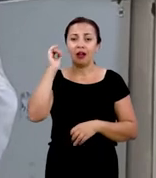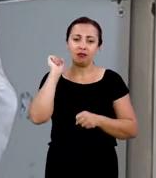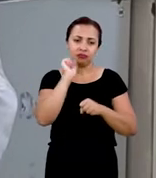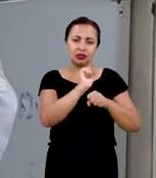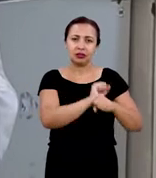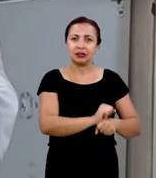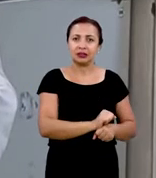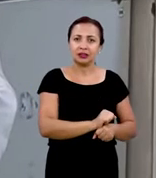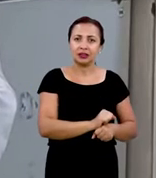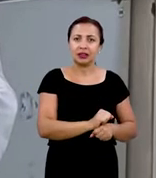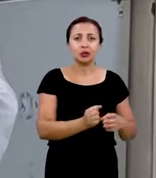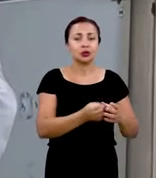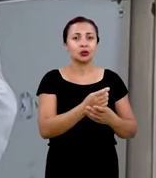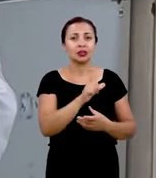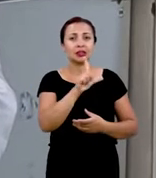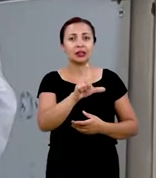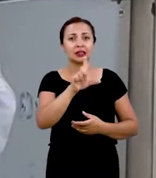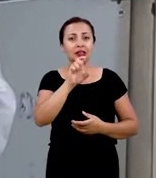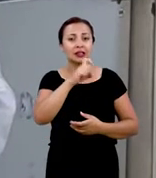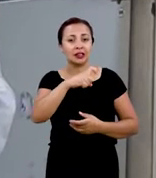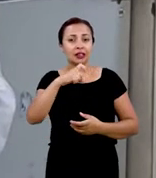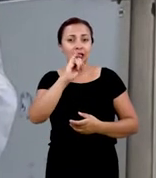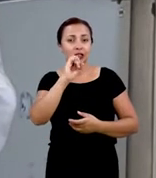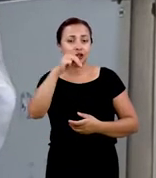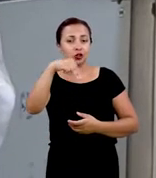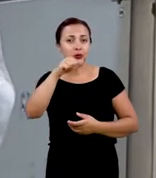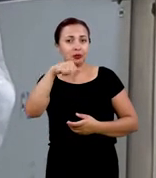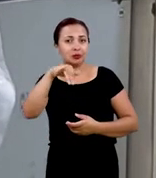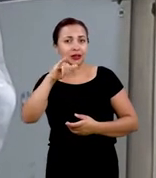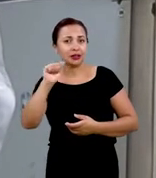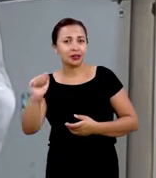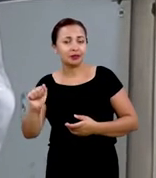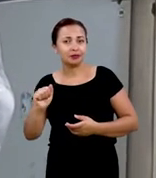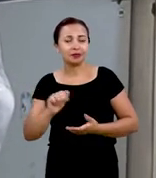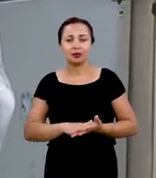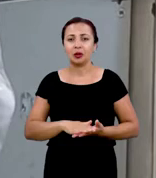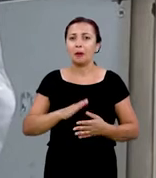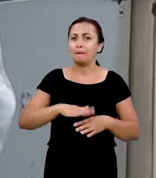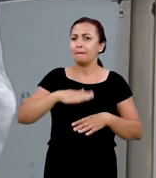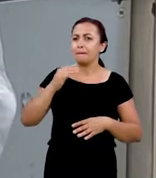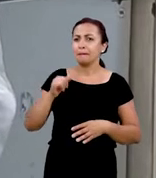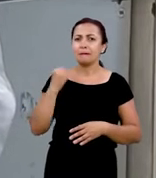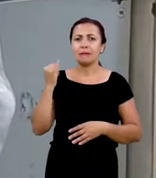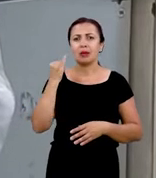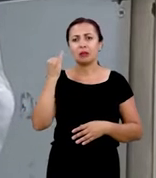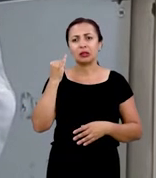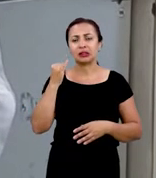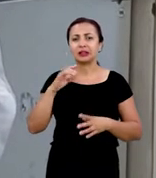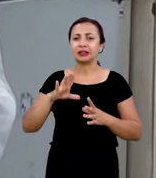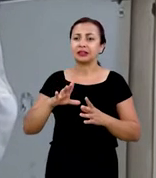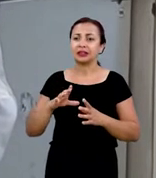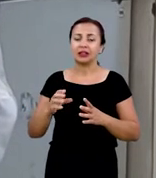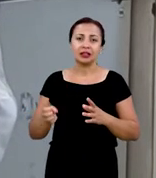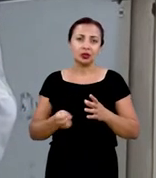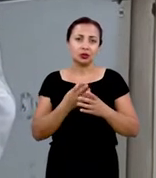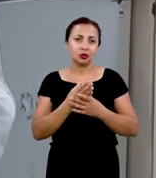parasita que causa a leishmaniose, que é chamado de leishmania. O principal transmissor do parasito que